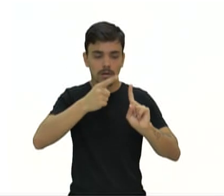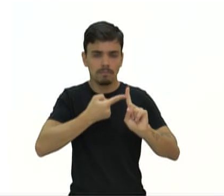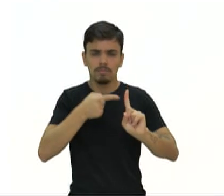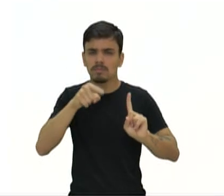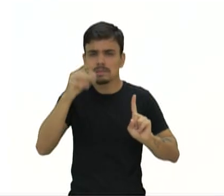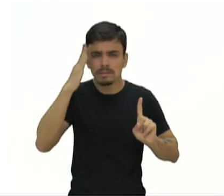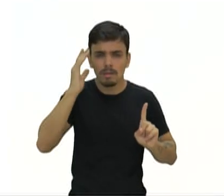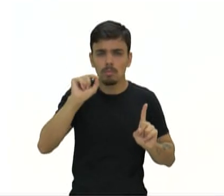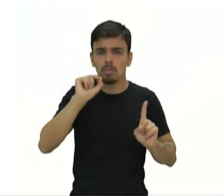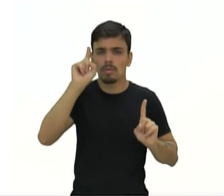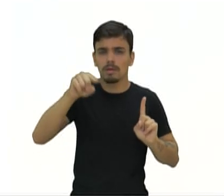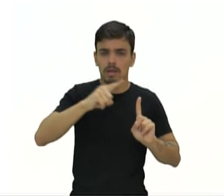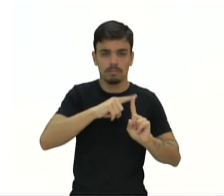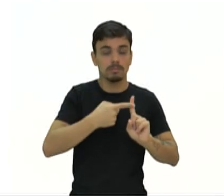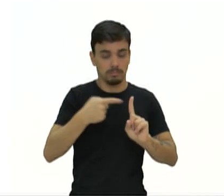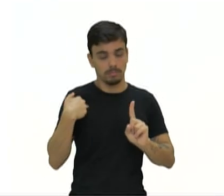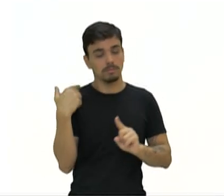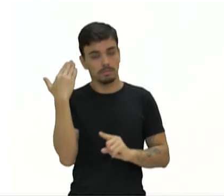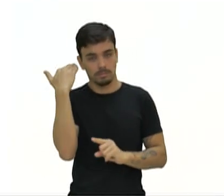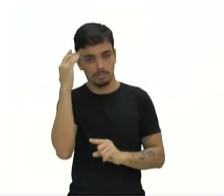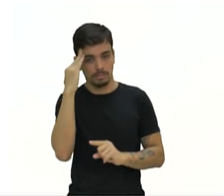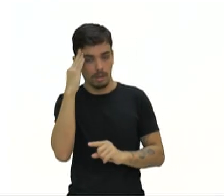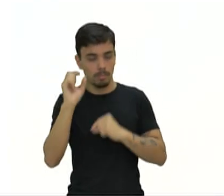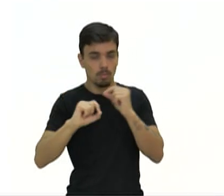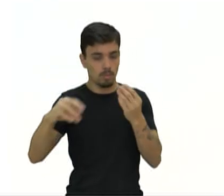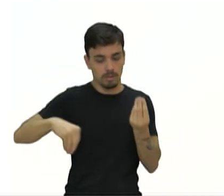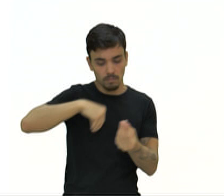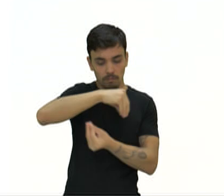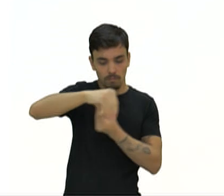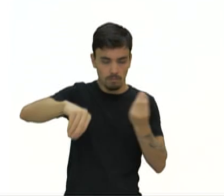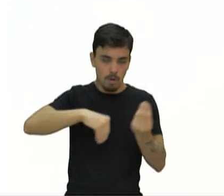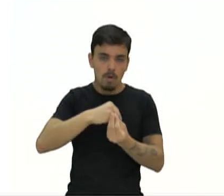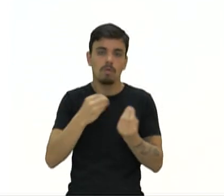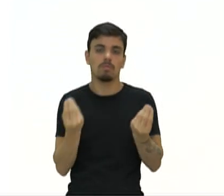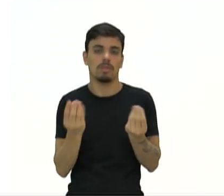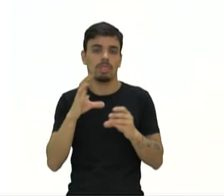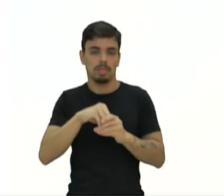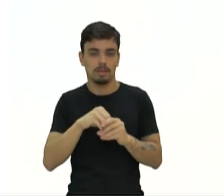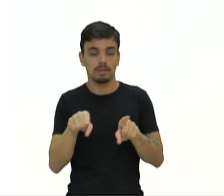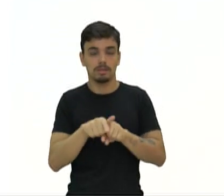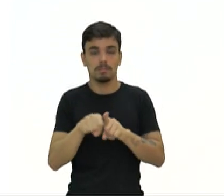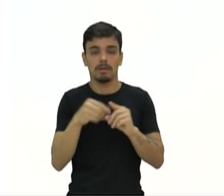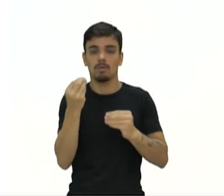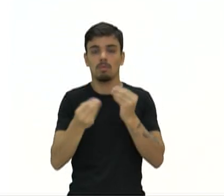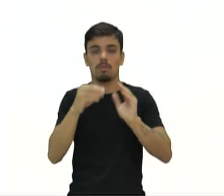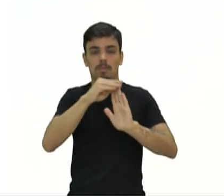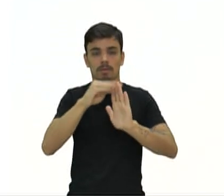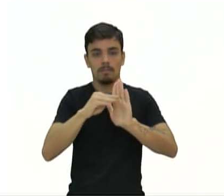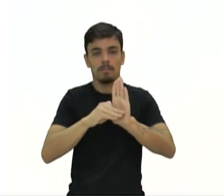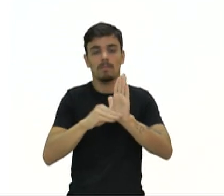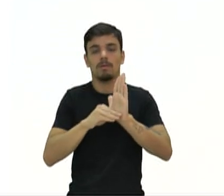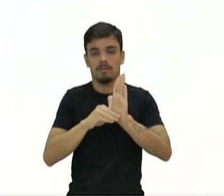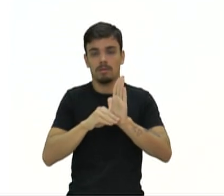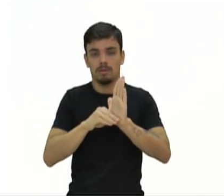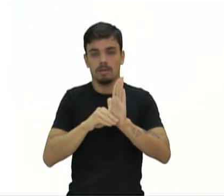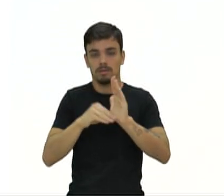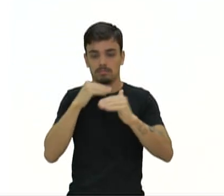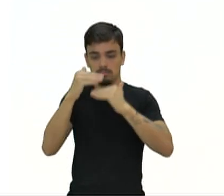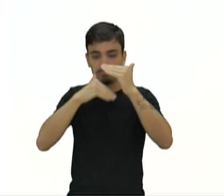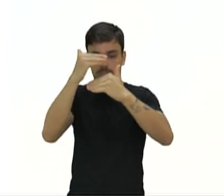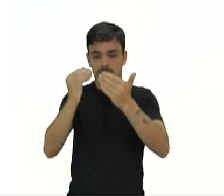que é gravidez, mas tecnicamente o que envolve uma gravidez, tá? Quais são as etapas do desenvolvimento do